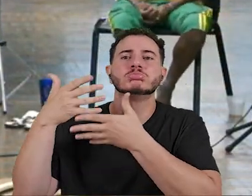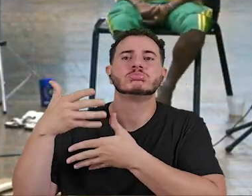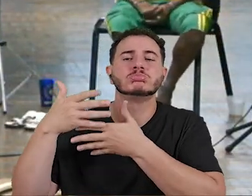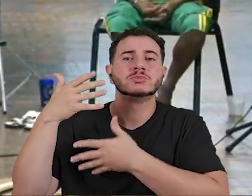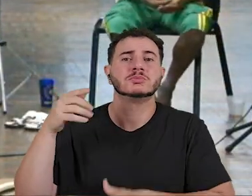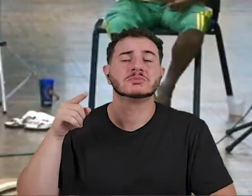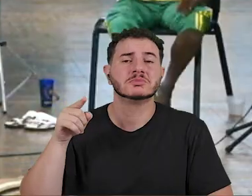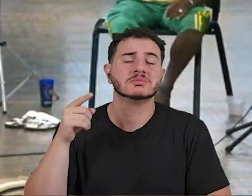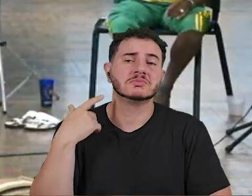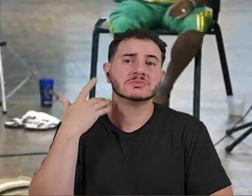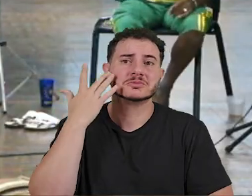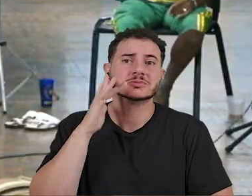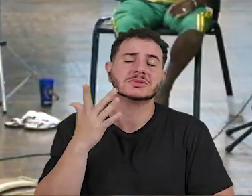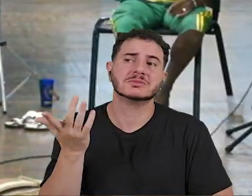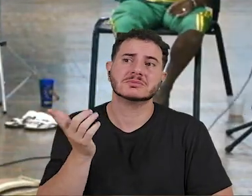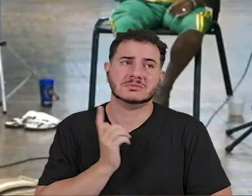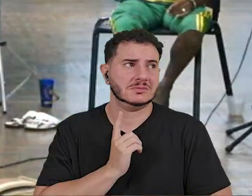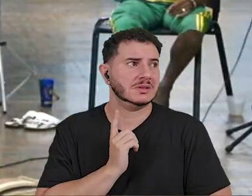bom, então vou passar pra cá.